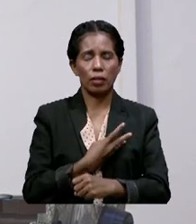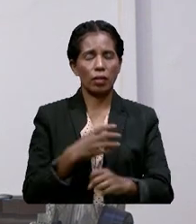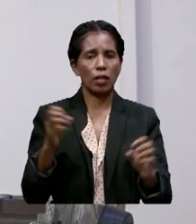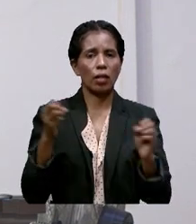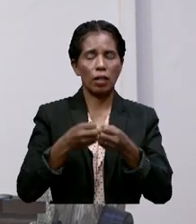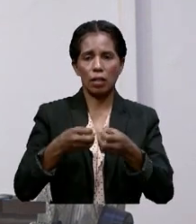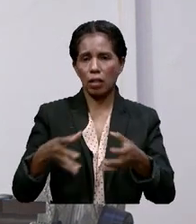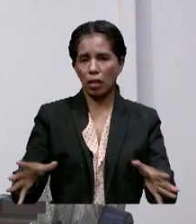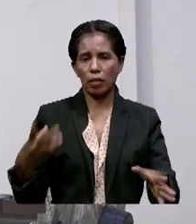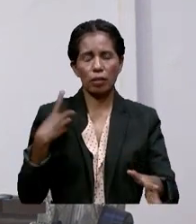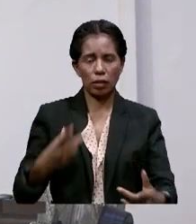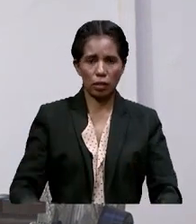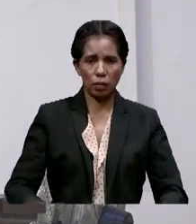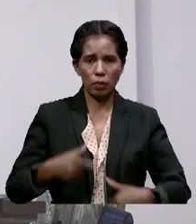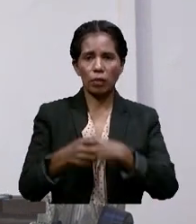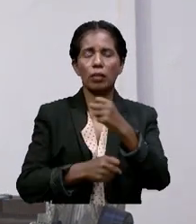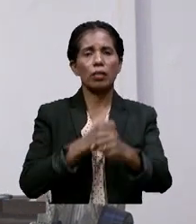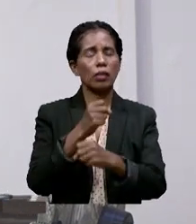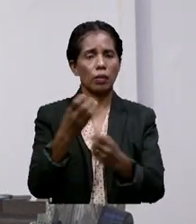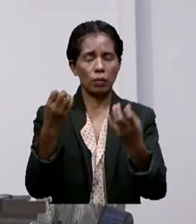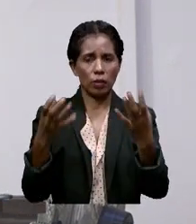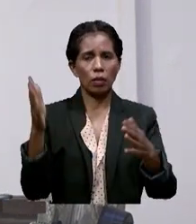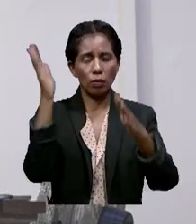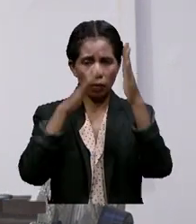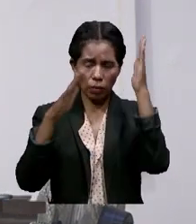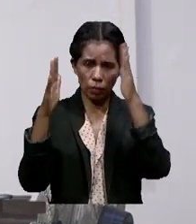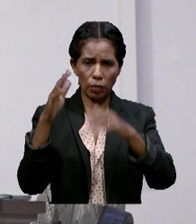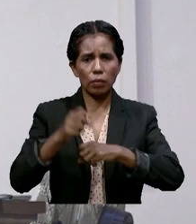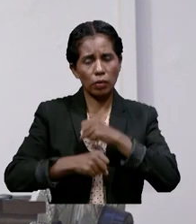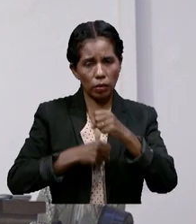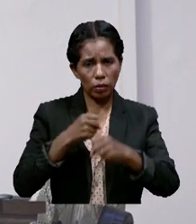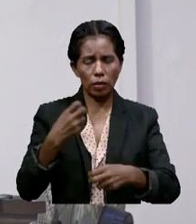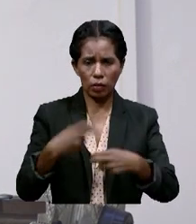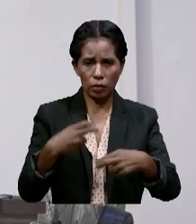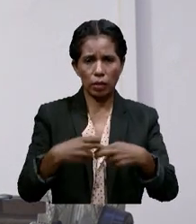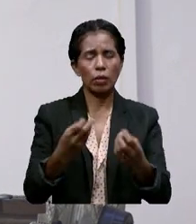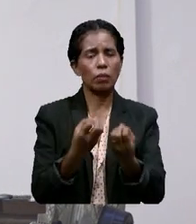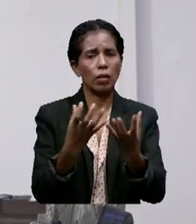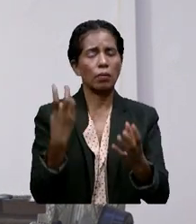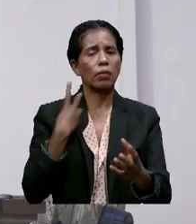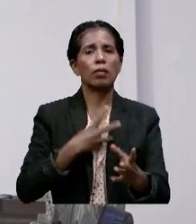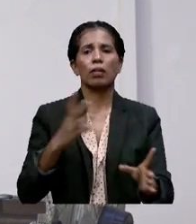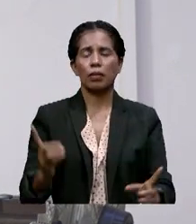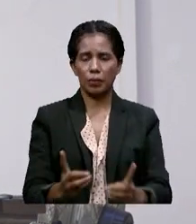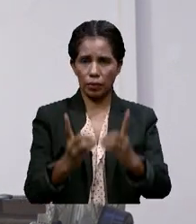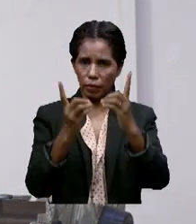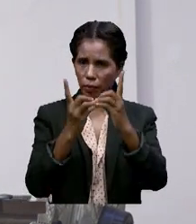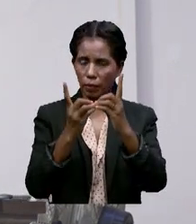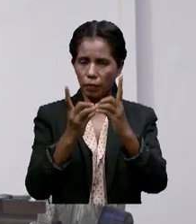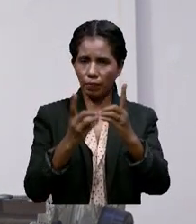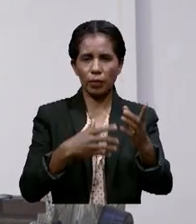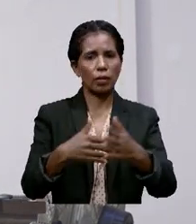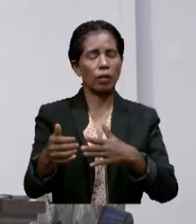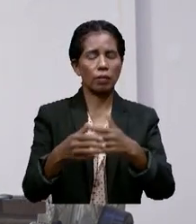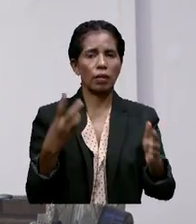ita ni amores tinan tomak ninian. O problema, o susto, a dificuldade oi oi nebe ita soro. Labara